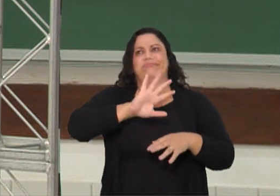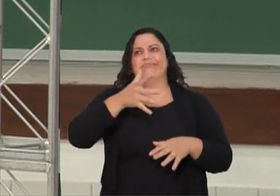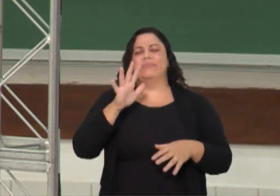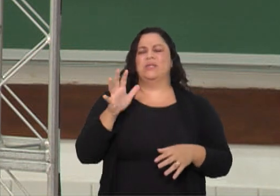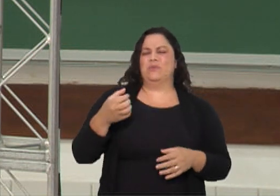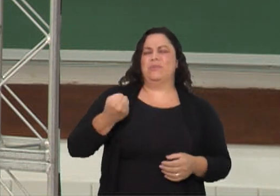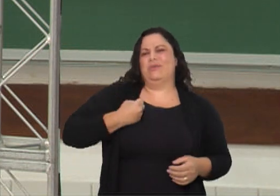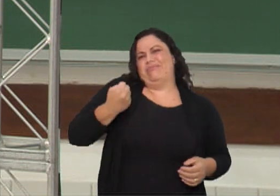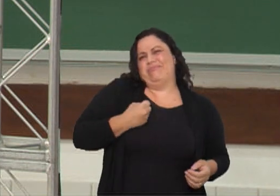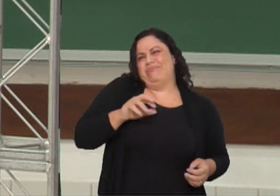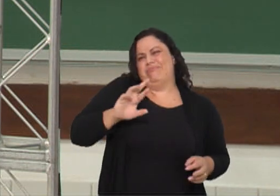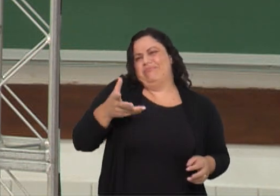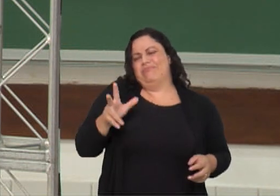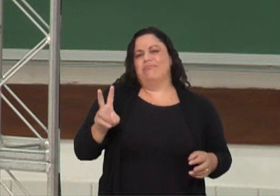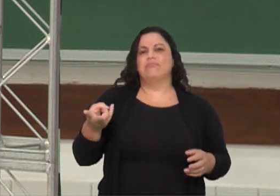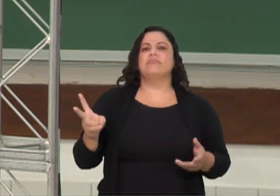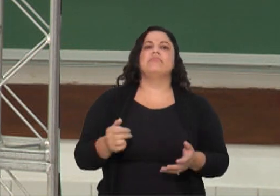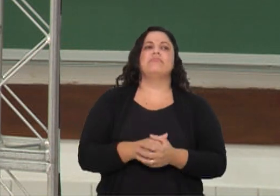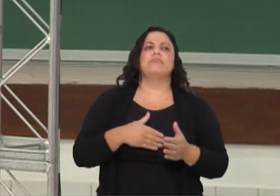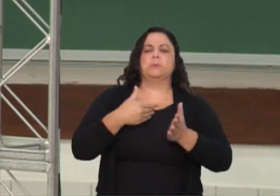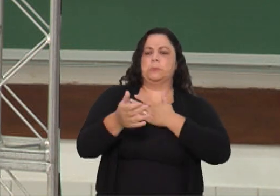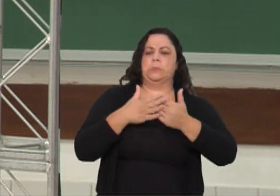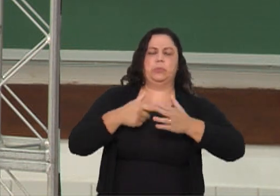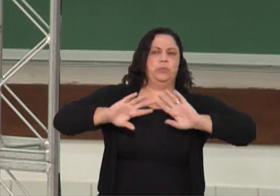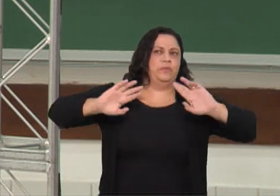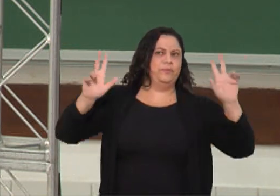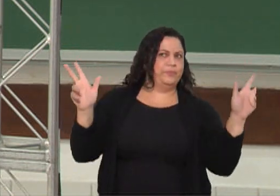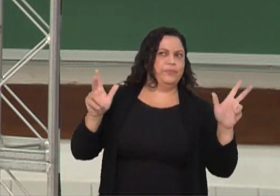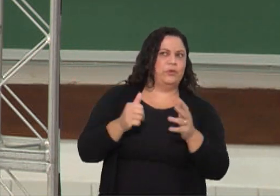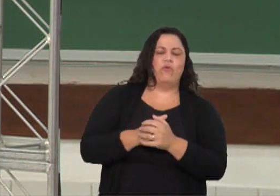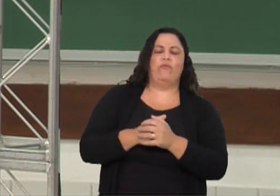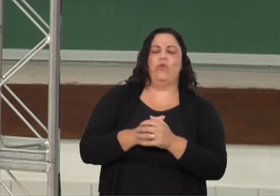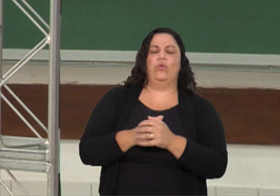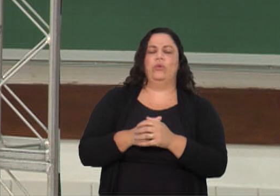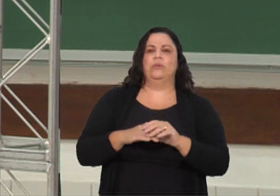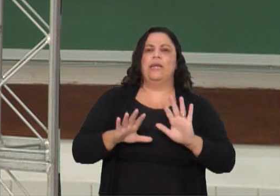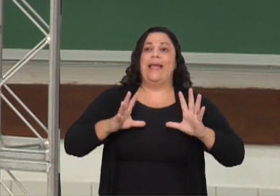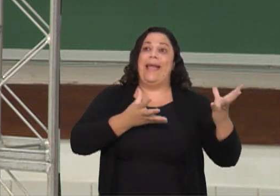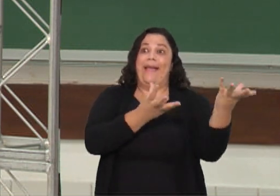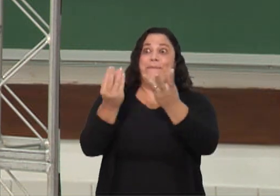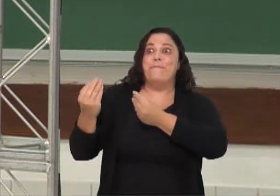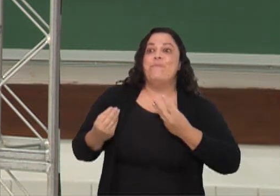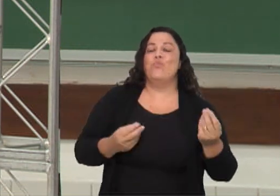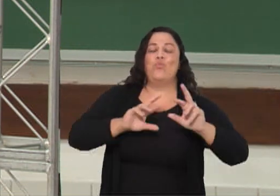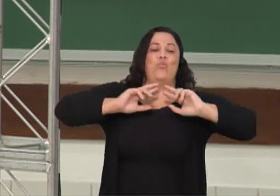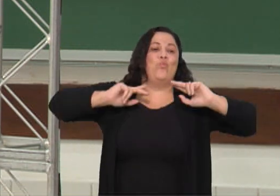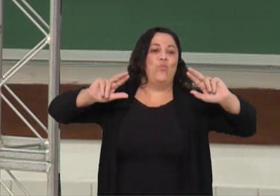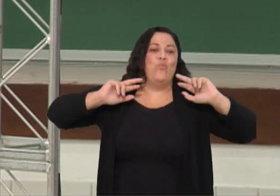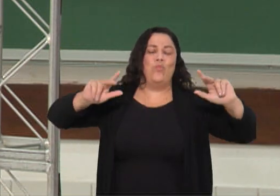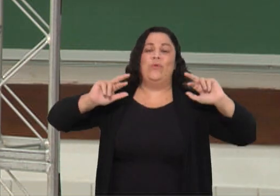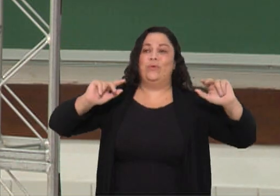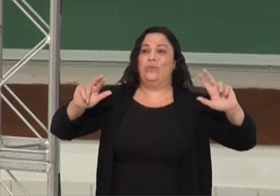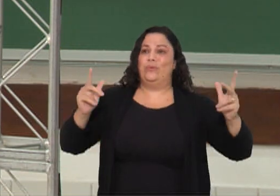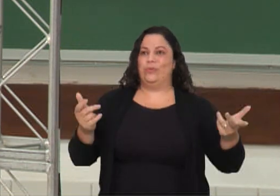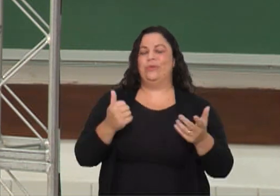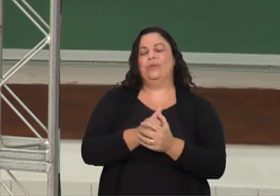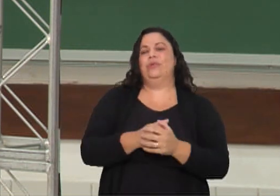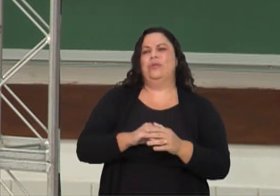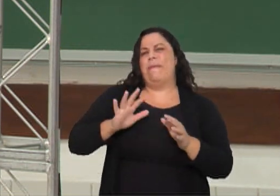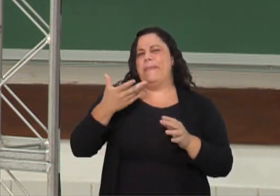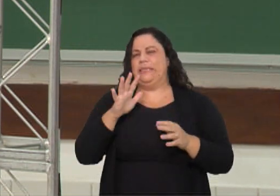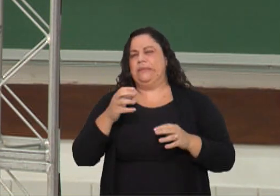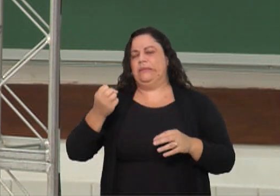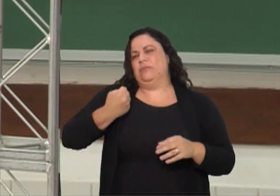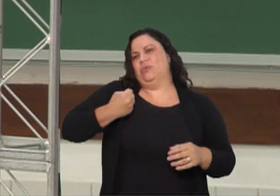cuidado. Seja como for, não tá 10 por 1, como o Leônidas gostaria de for, mas ele está num número assim